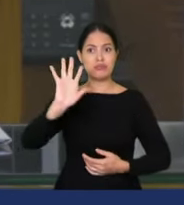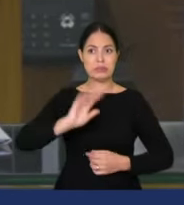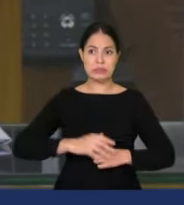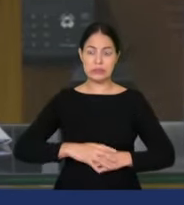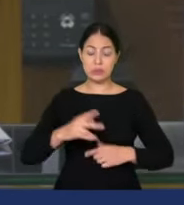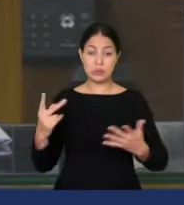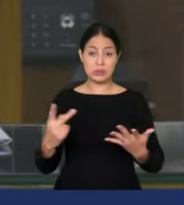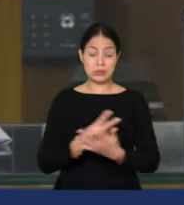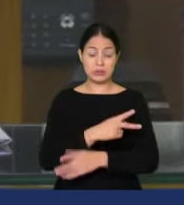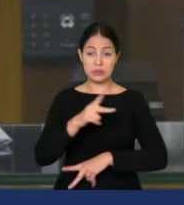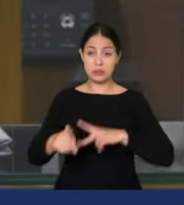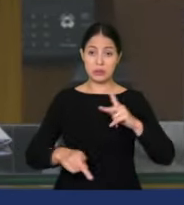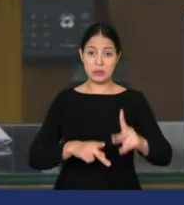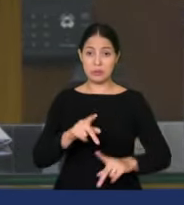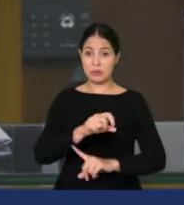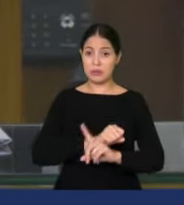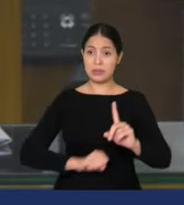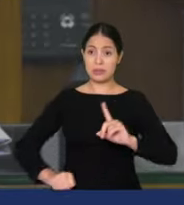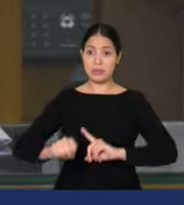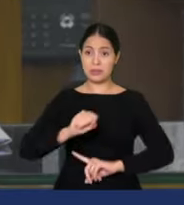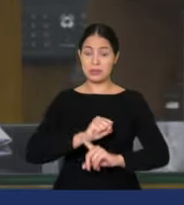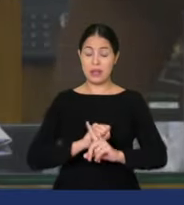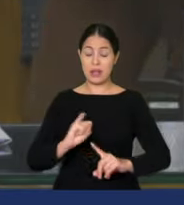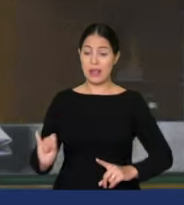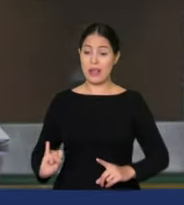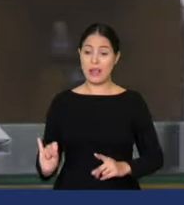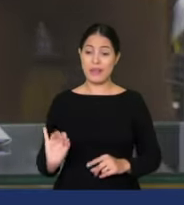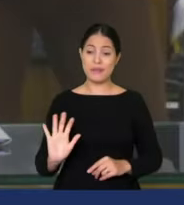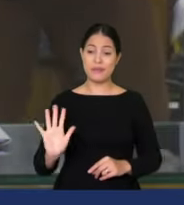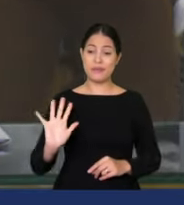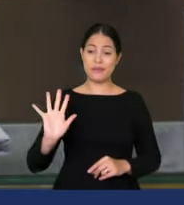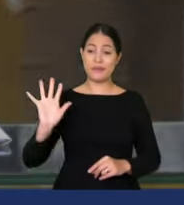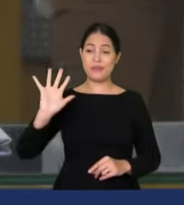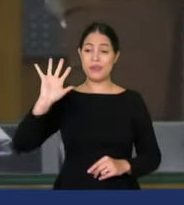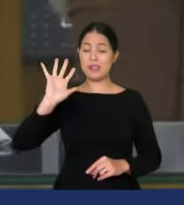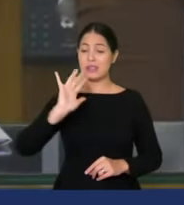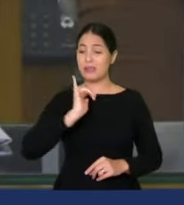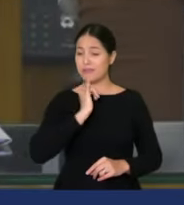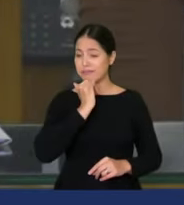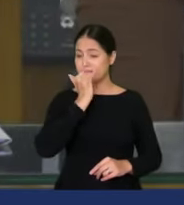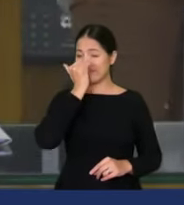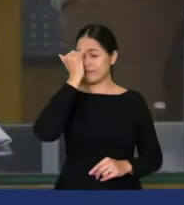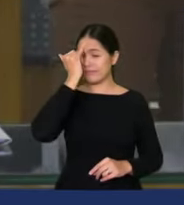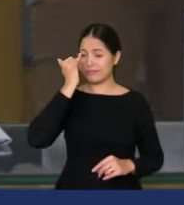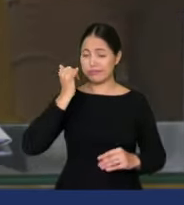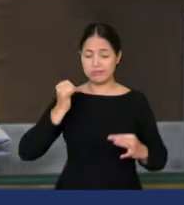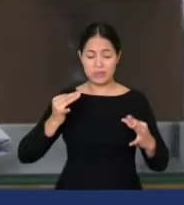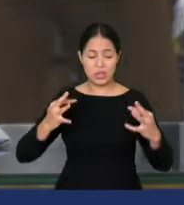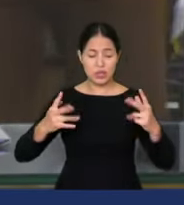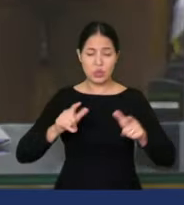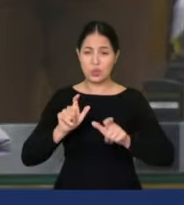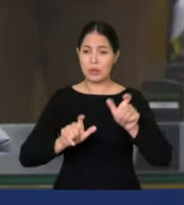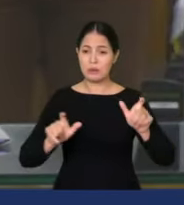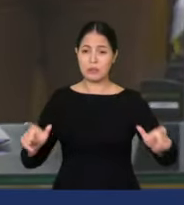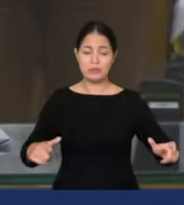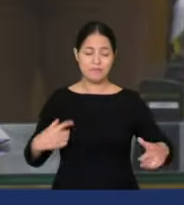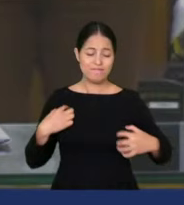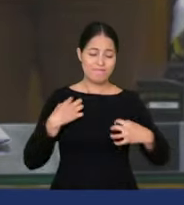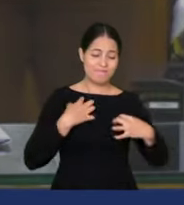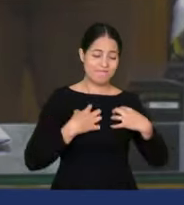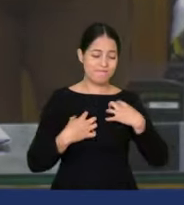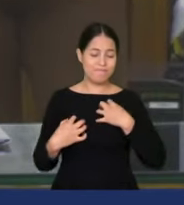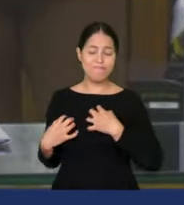escalada inflacionária que a todos e a todas angustia. Não podemos